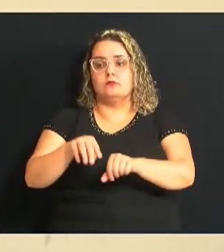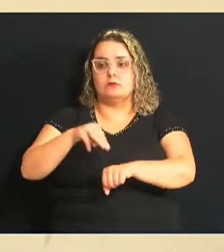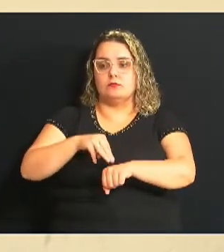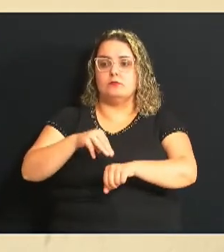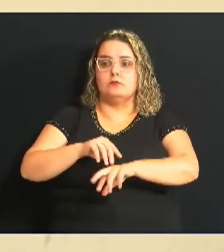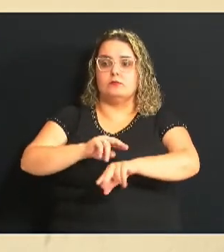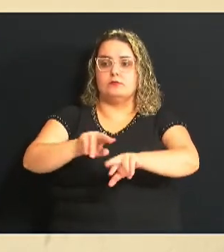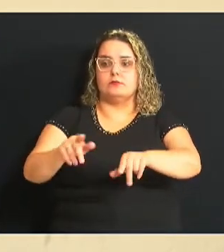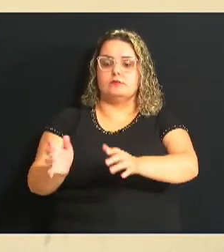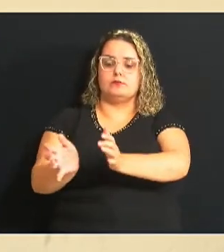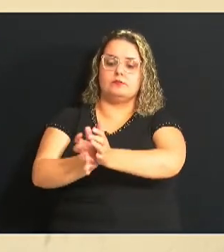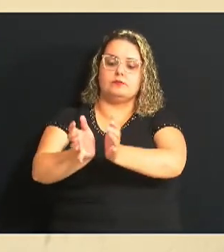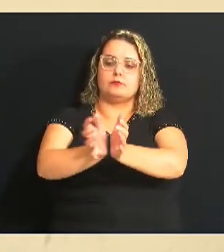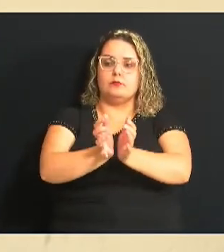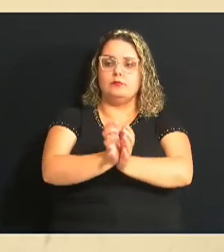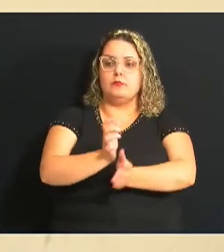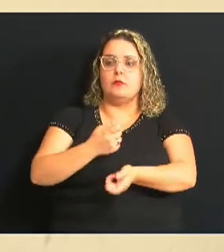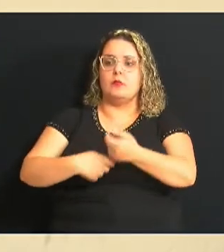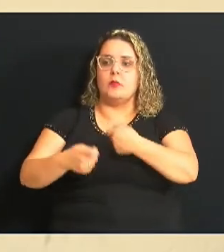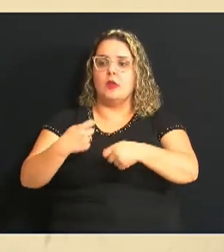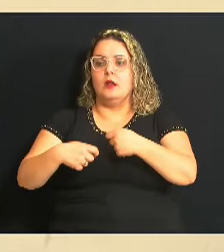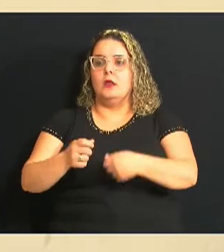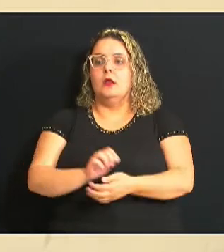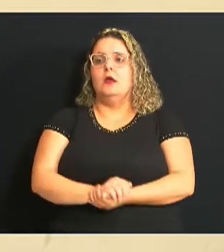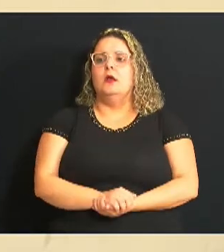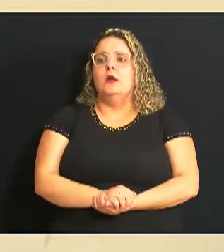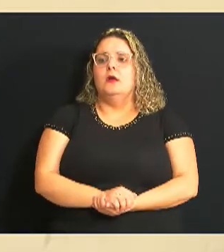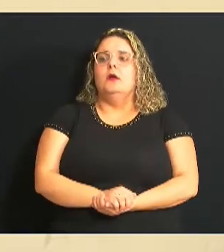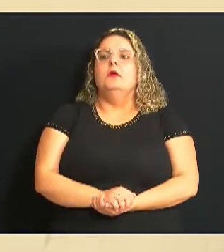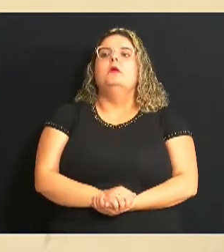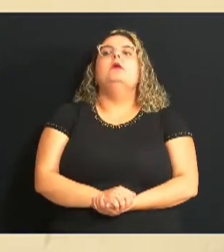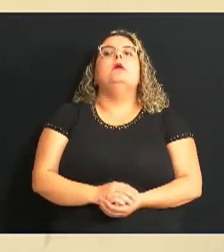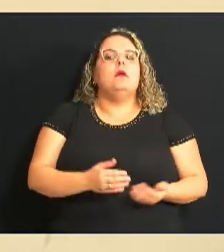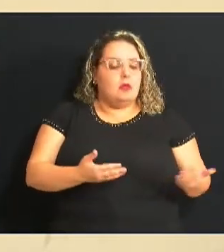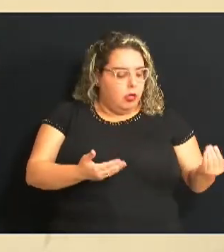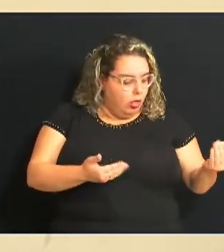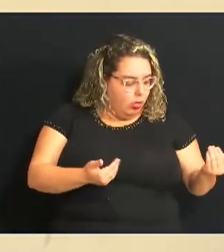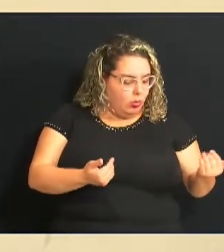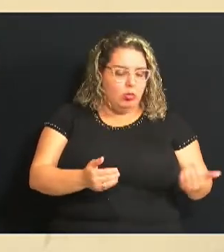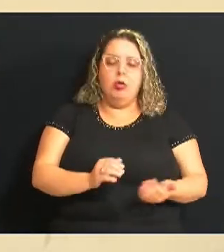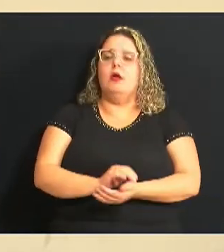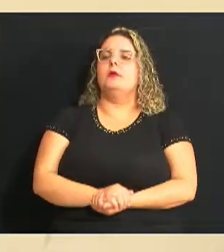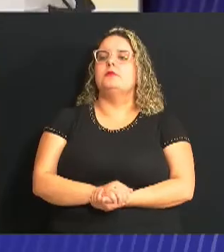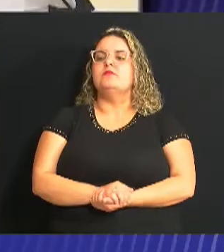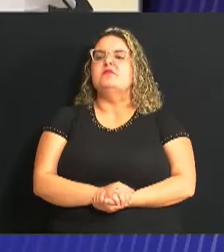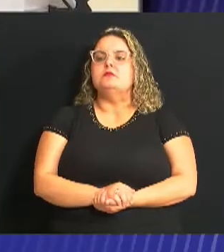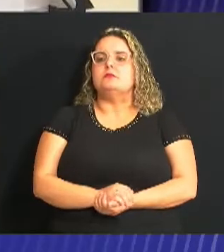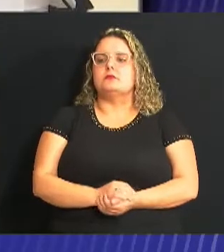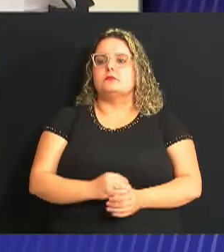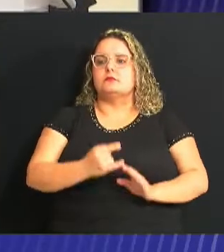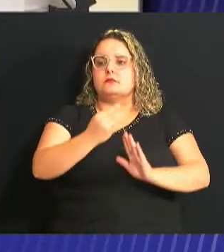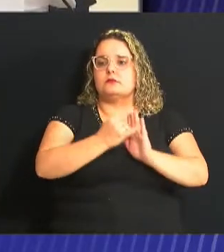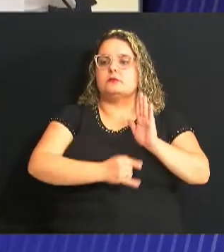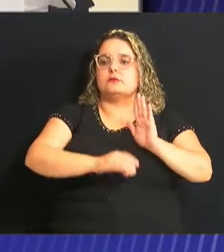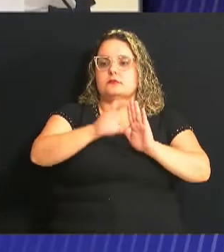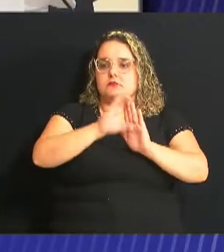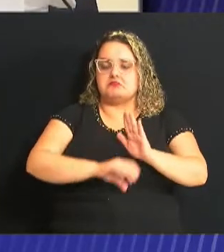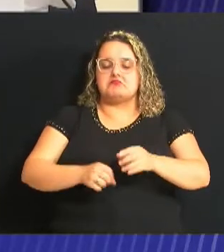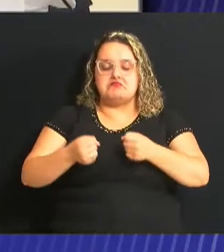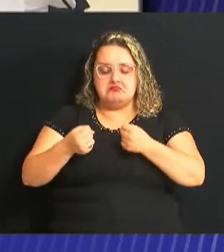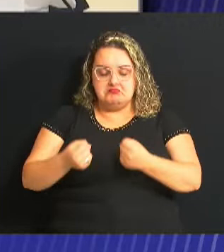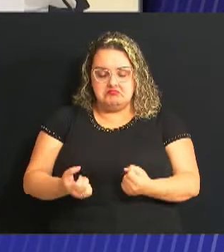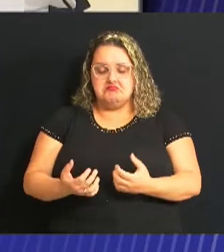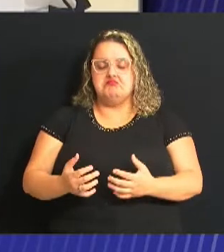várias comissões administrativas. Extremamente jovem e já com currículo de peso, né? E ele